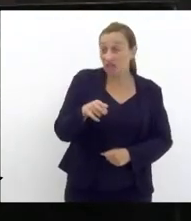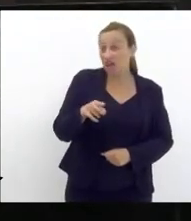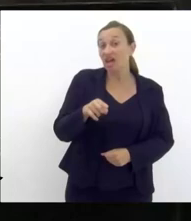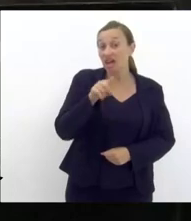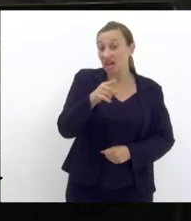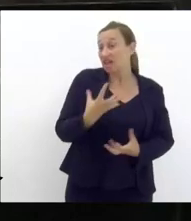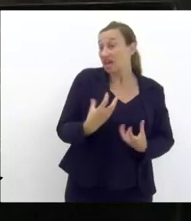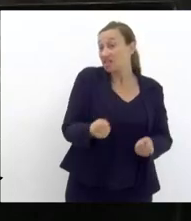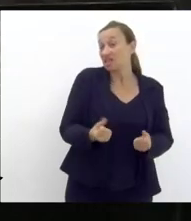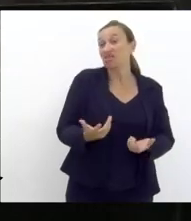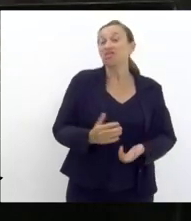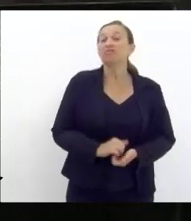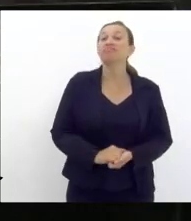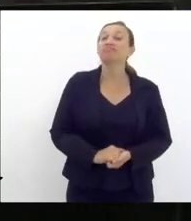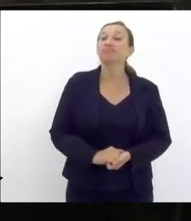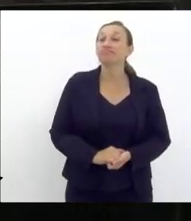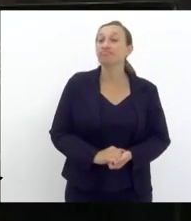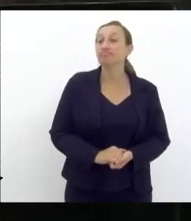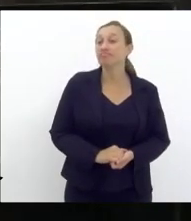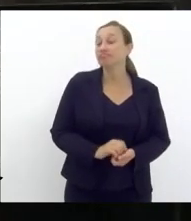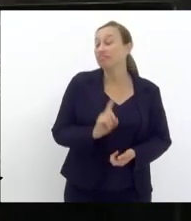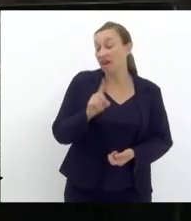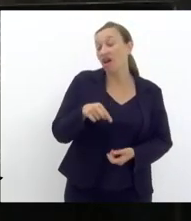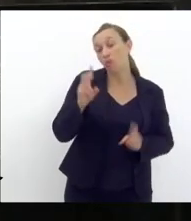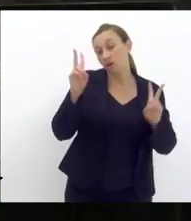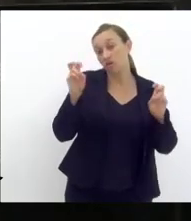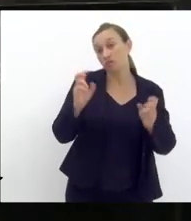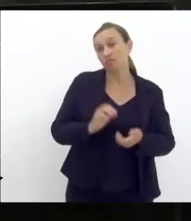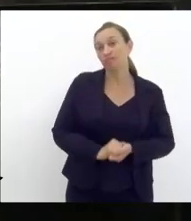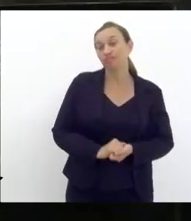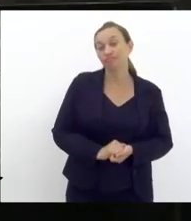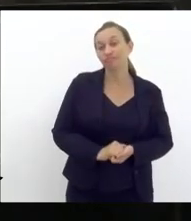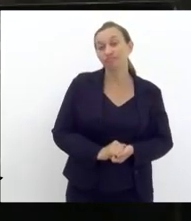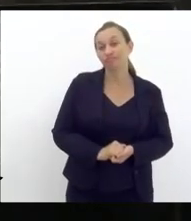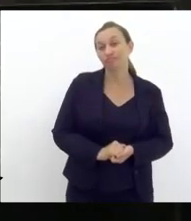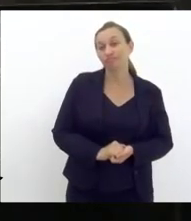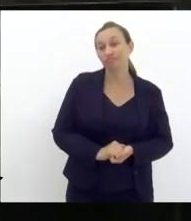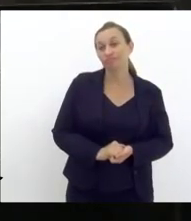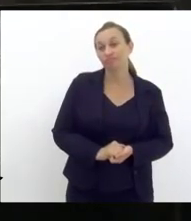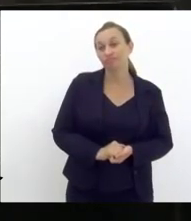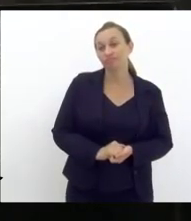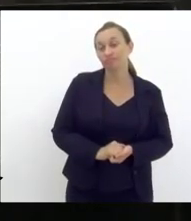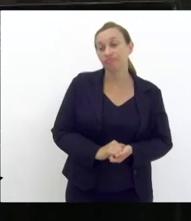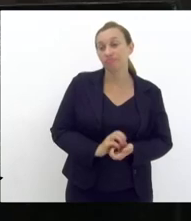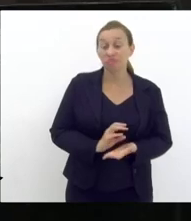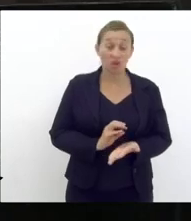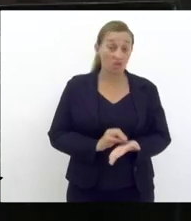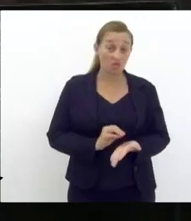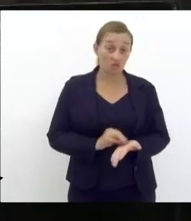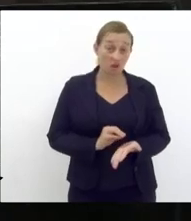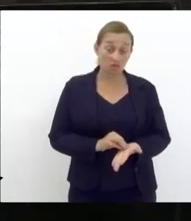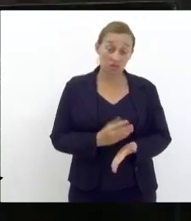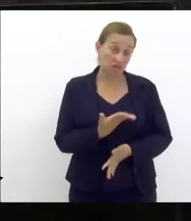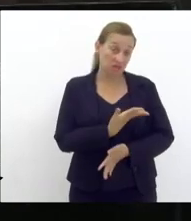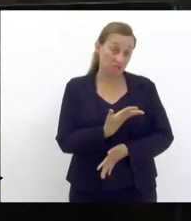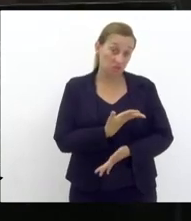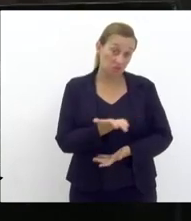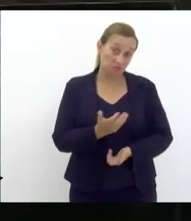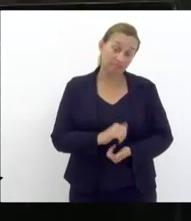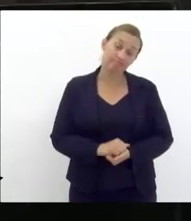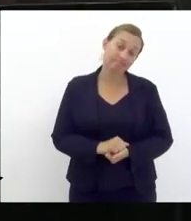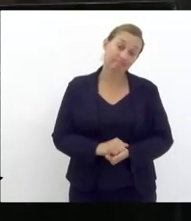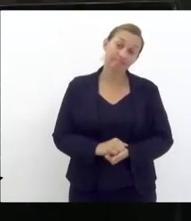Vista Essa é a questão falta a esse colega